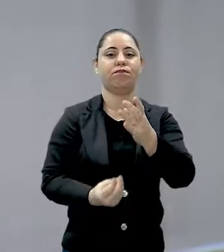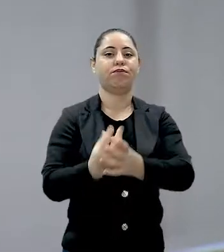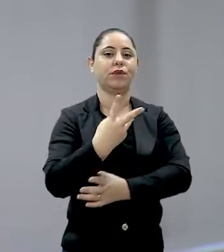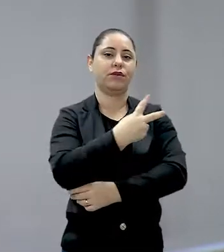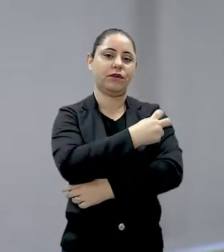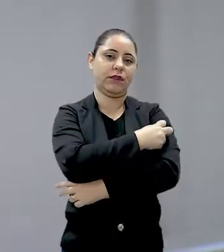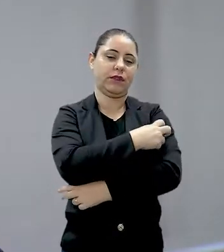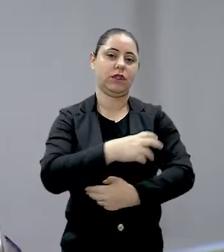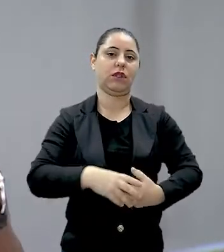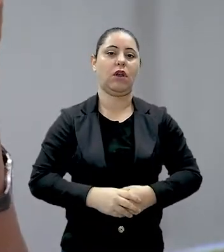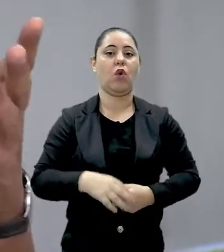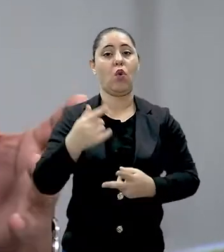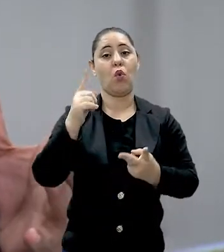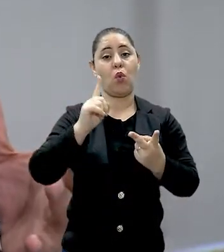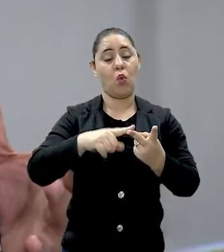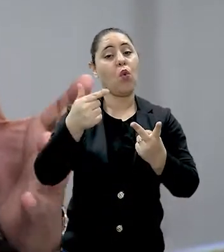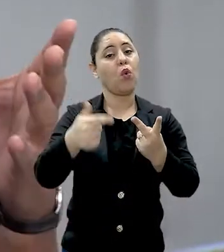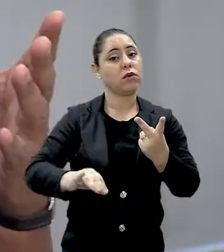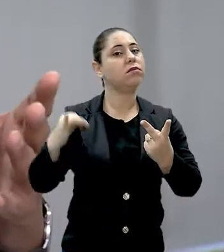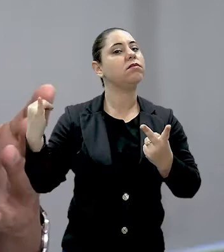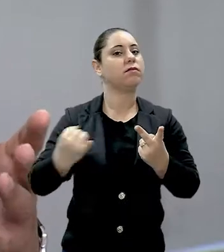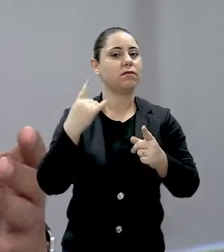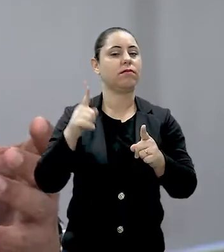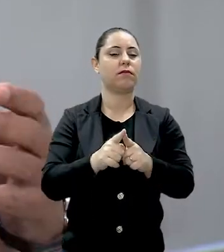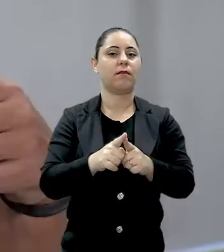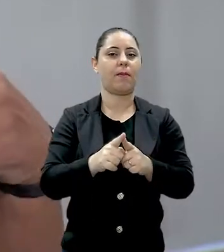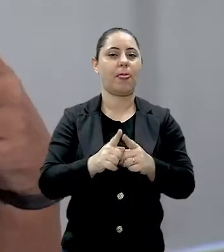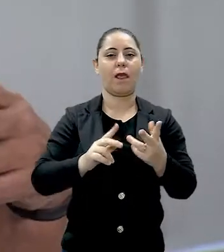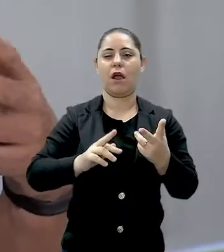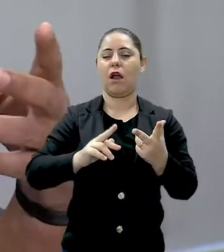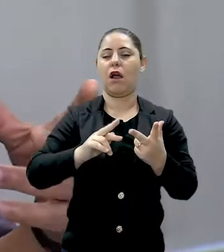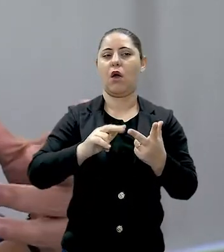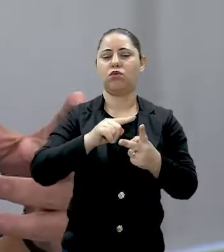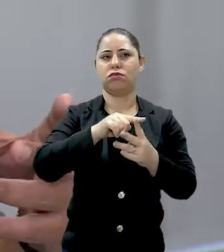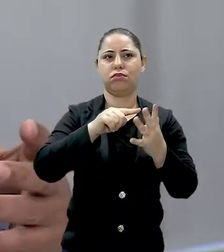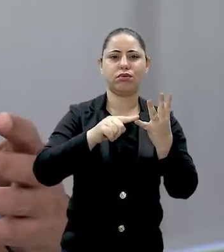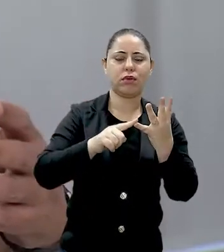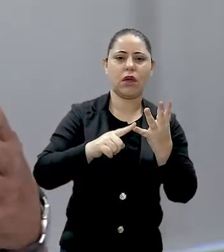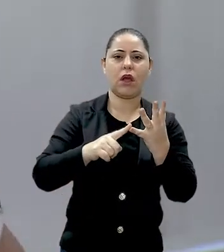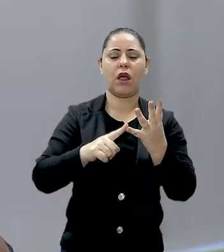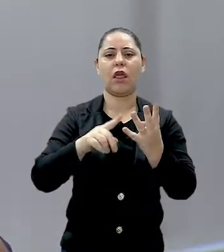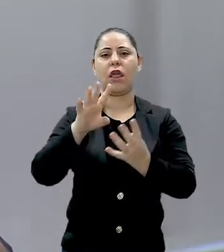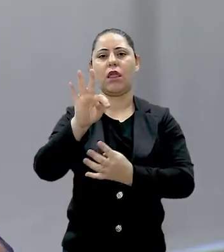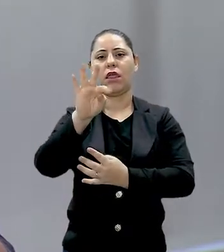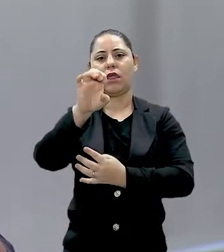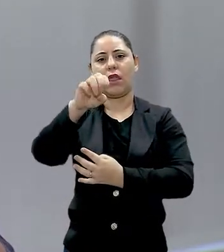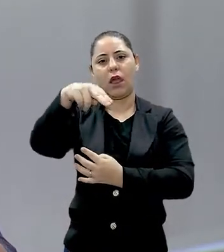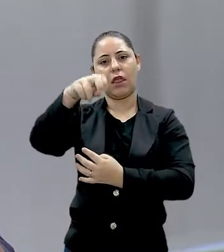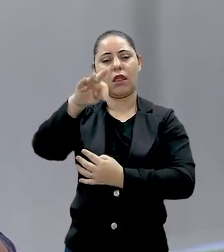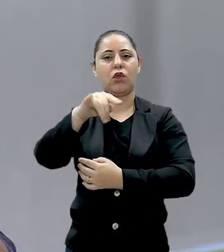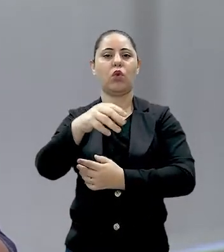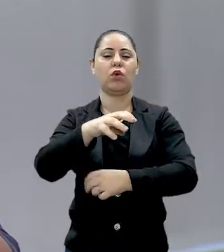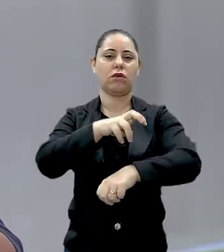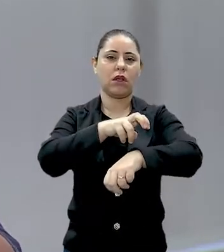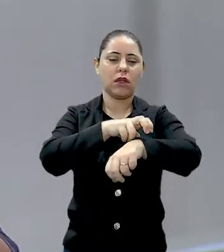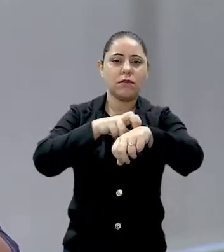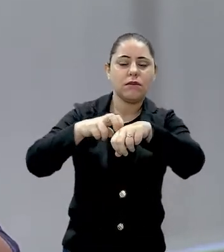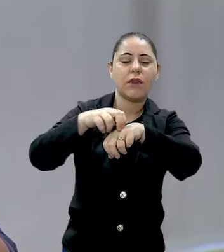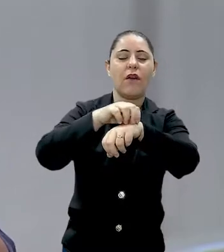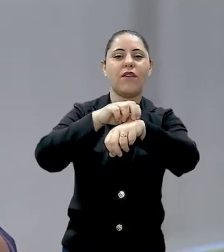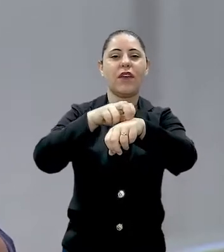vacina. Outra coisa importante, aliás, outras vacinas importantes, como tétano, sarampo,